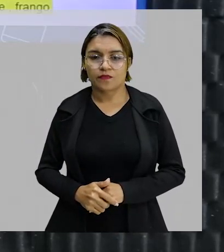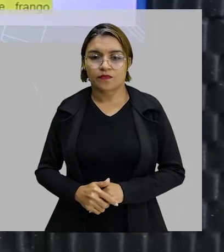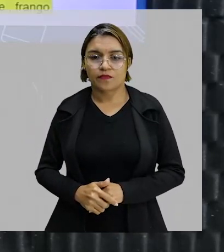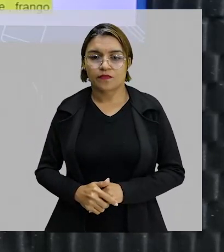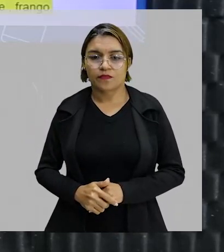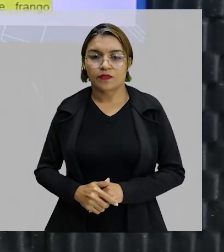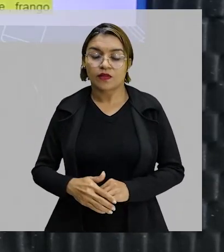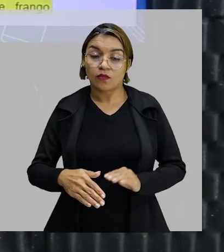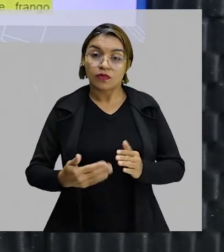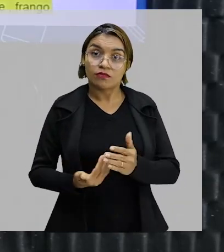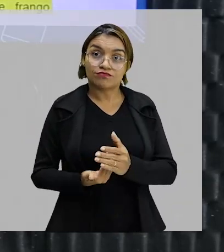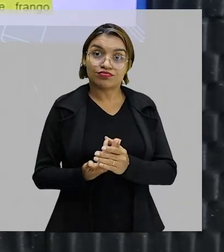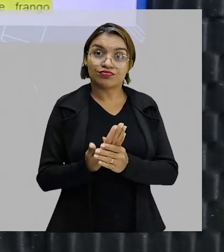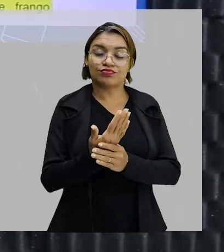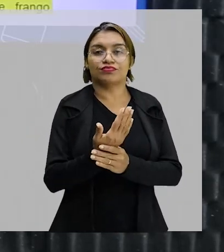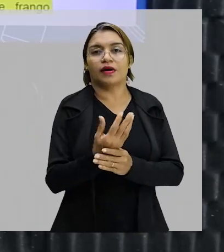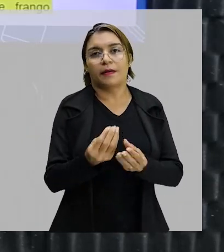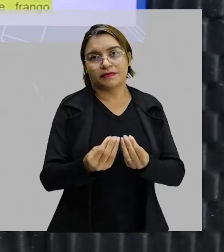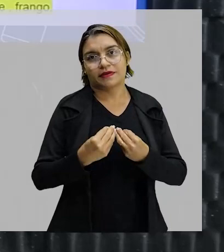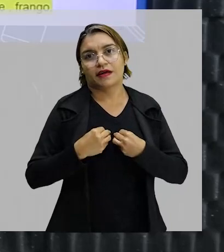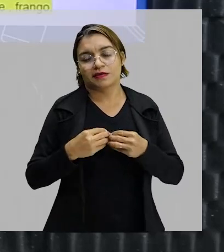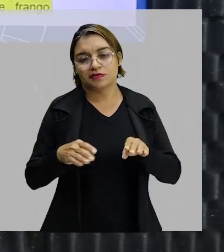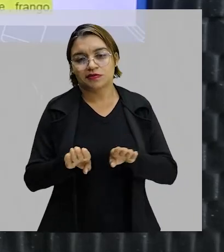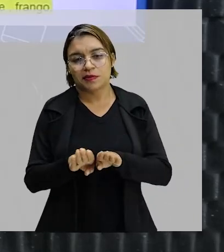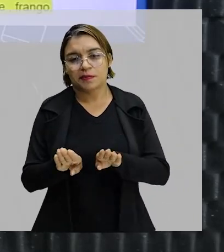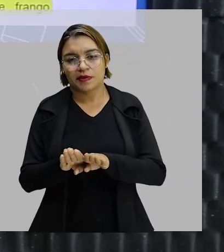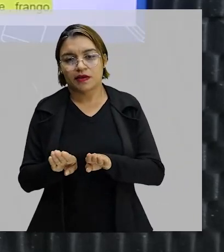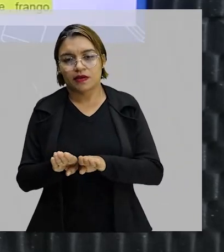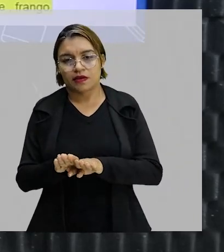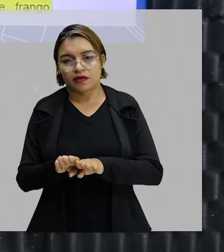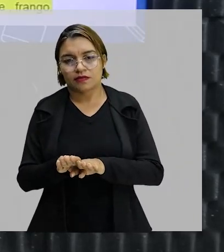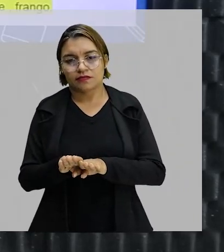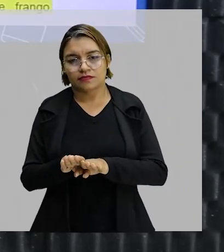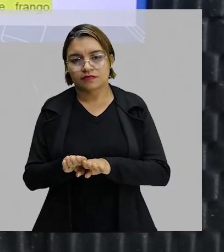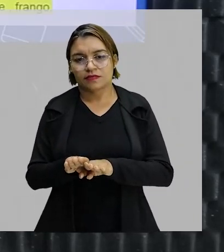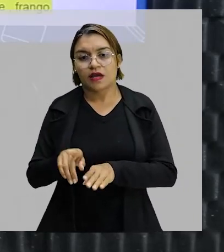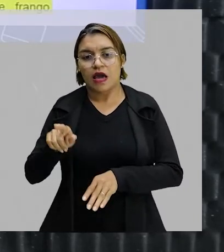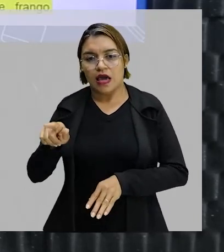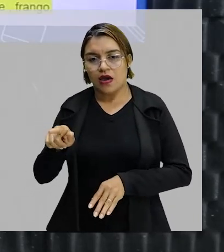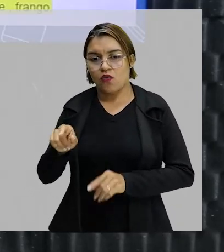conta, por favor. Camareiro, tome uma propina.